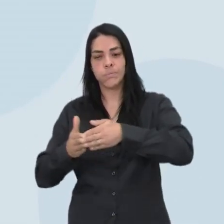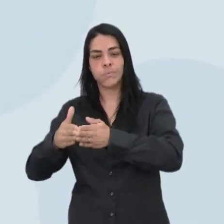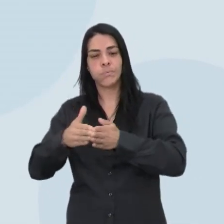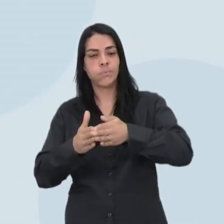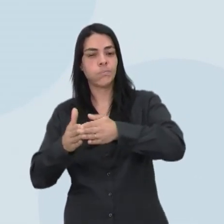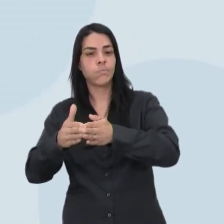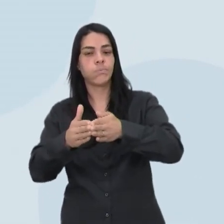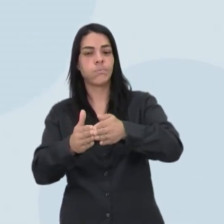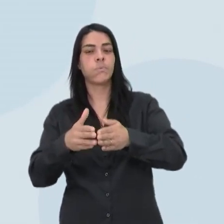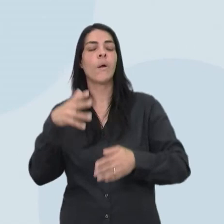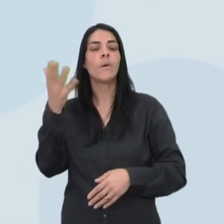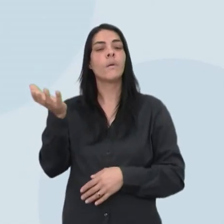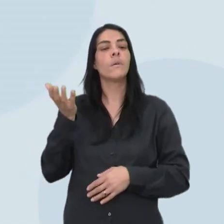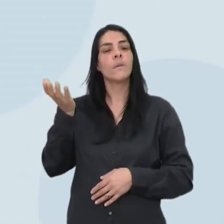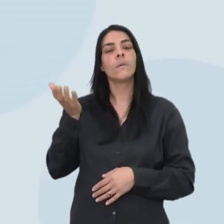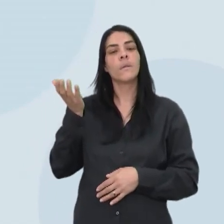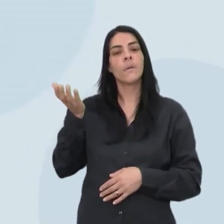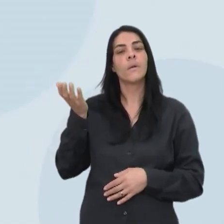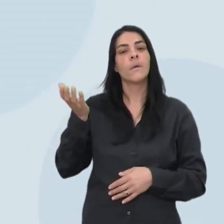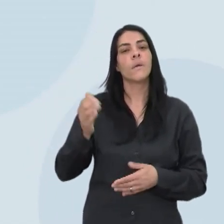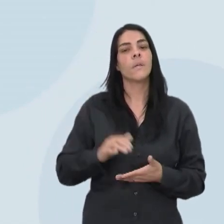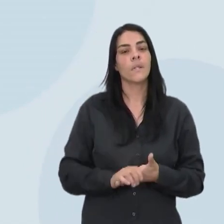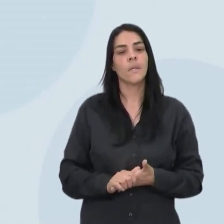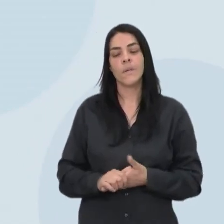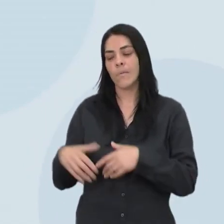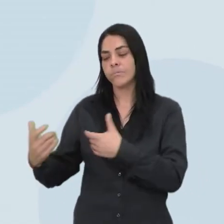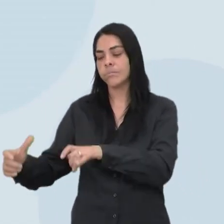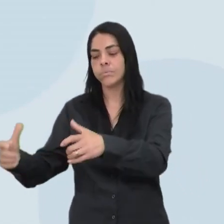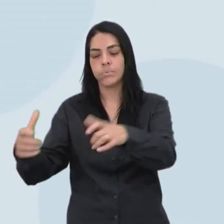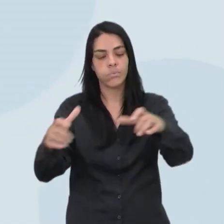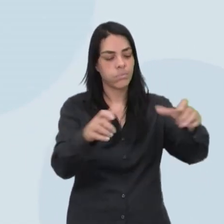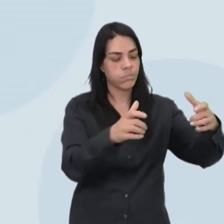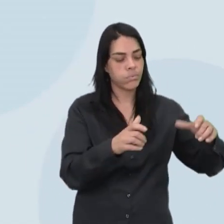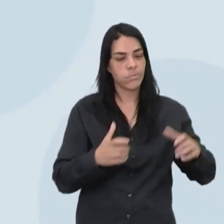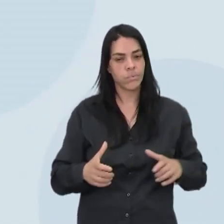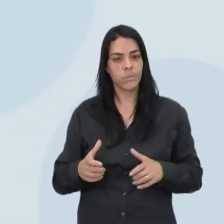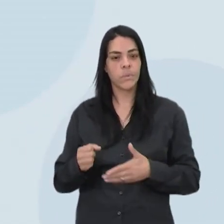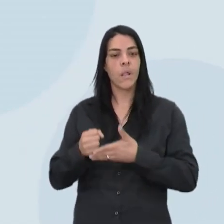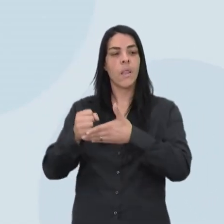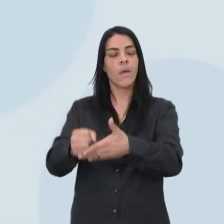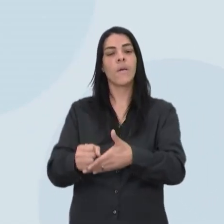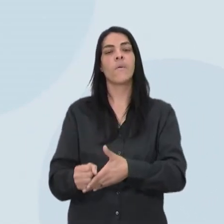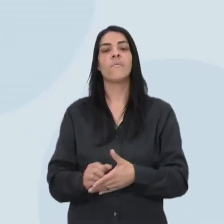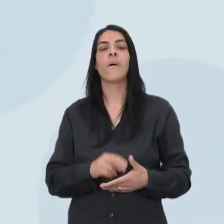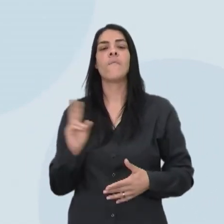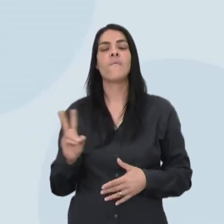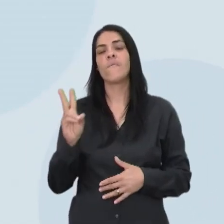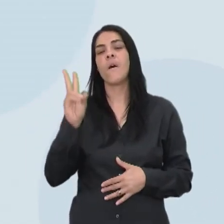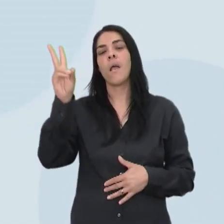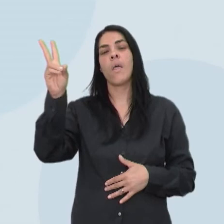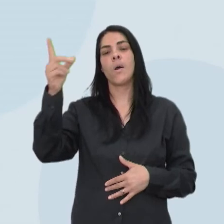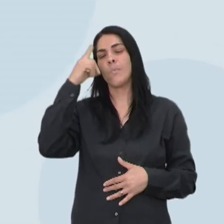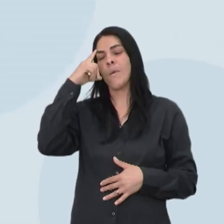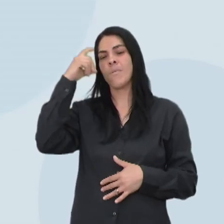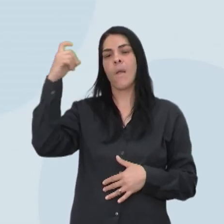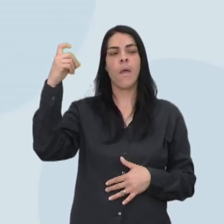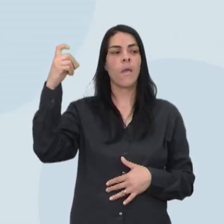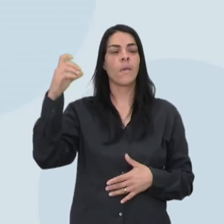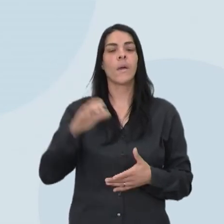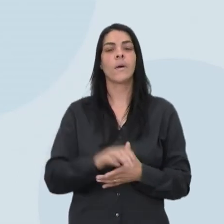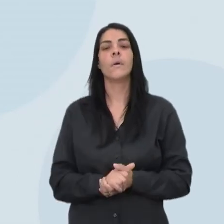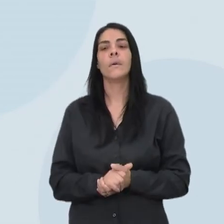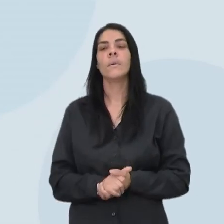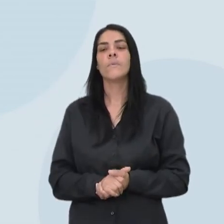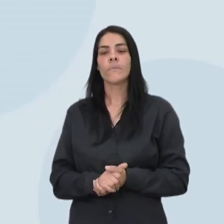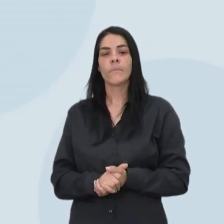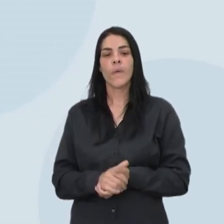não, levando para essas várias localidades preceitos, valores, ideias, né, a